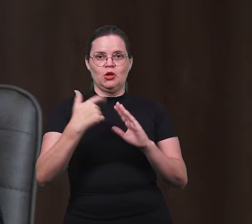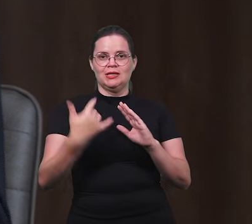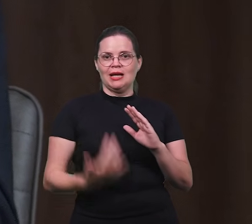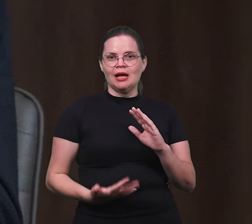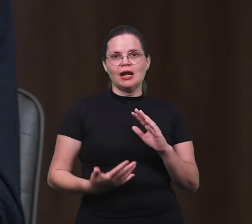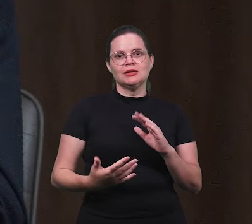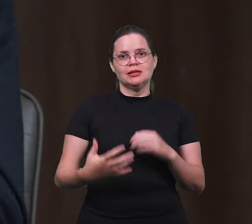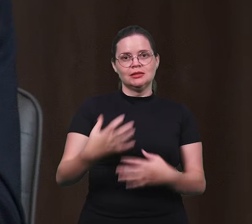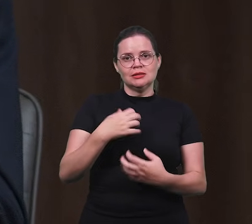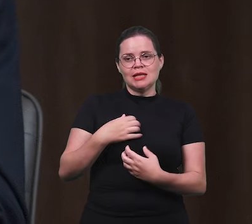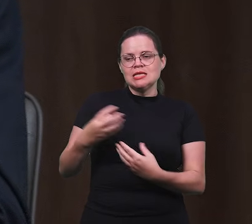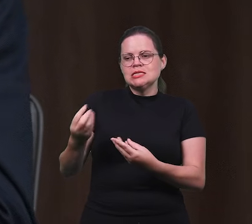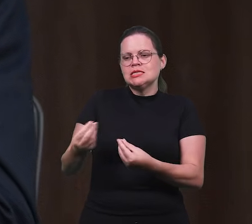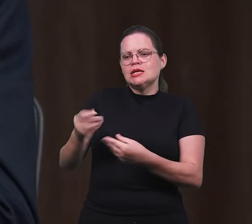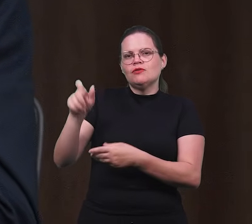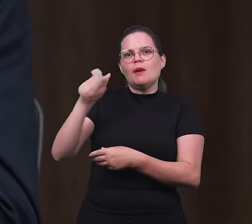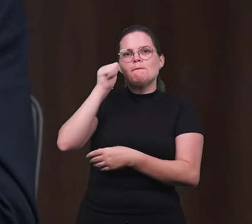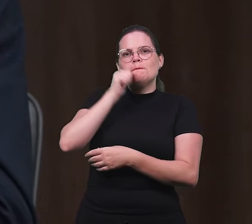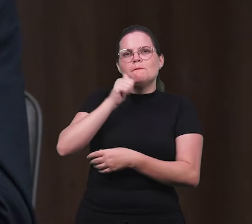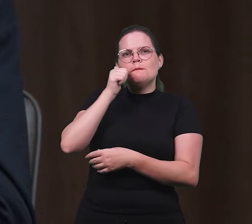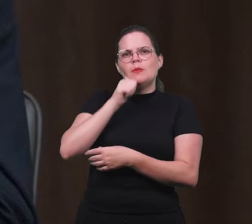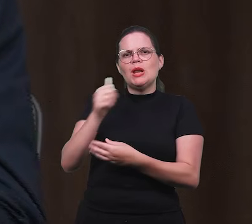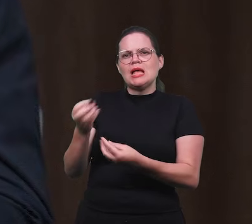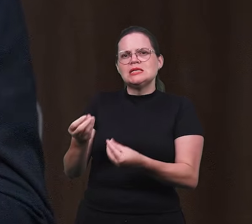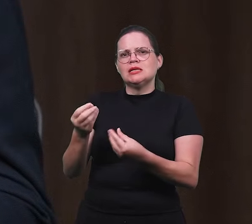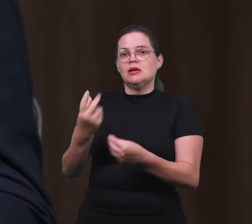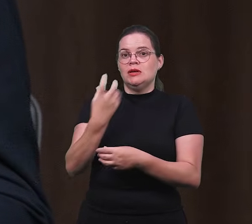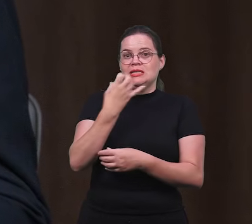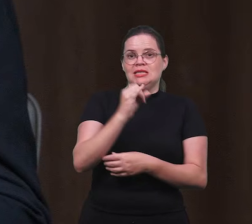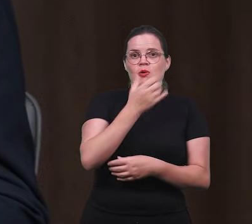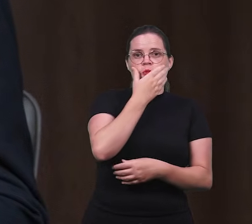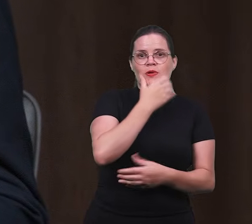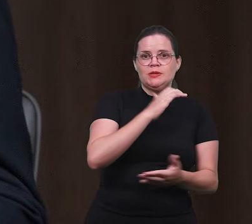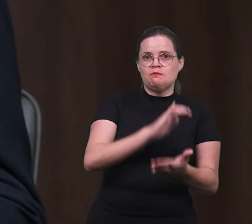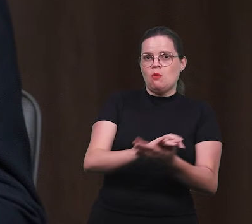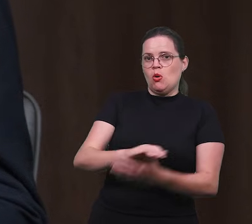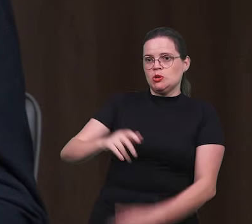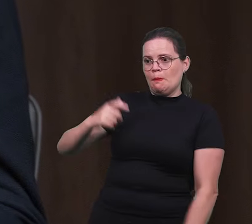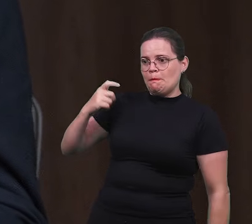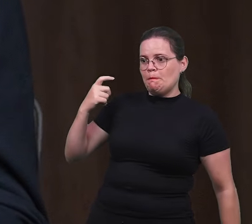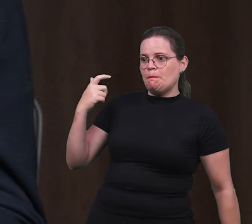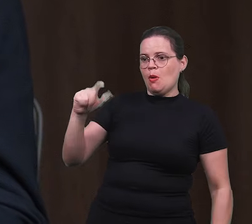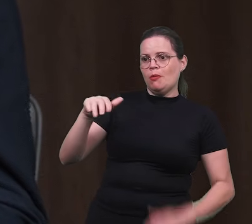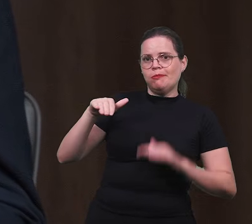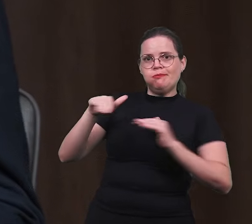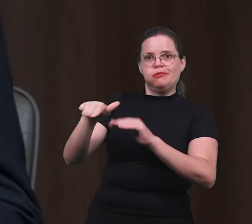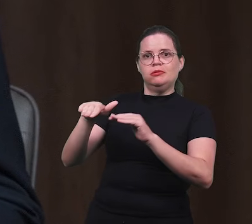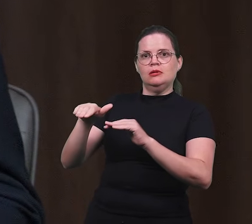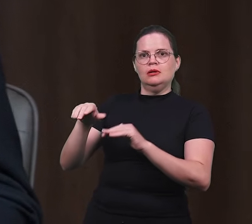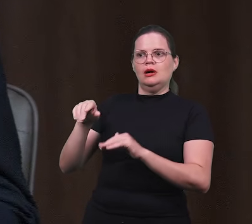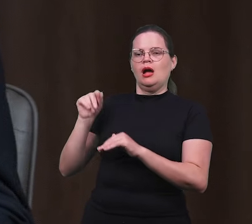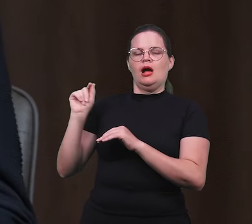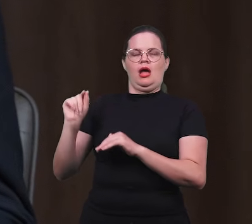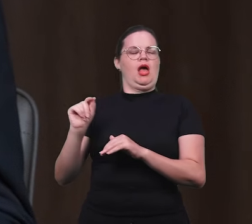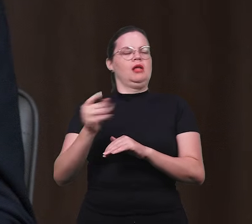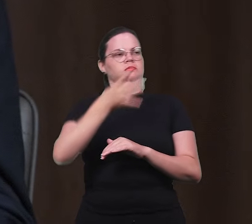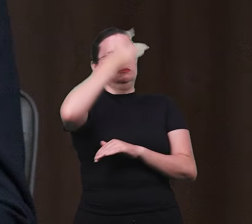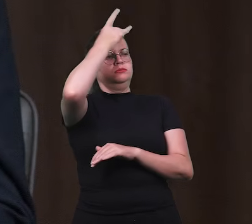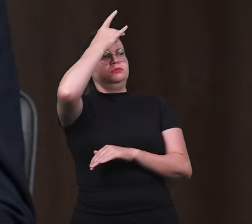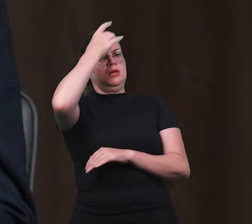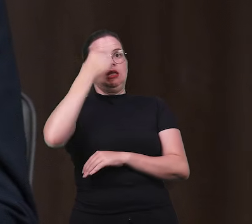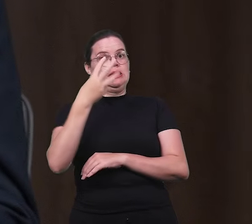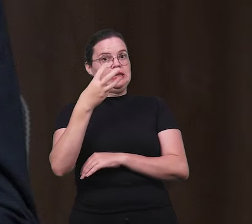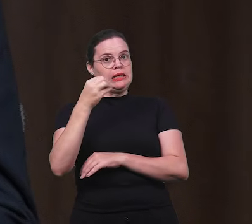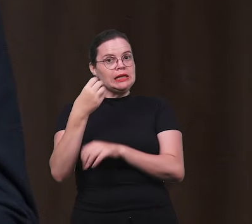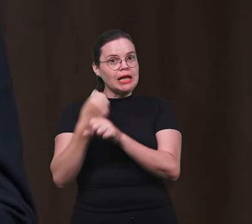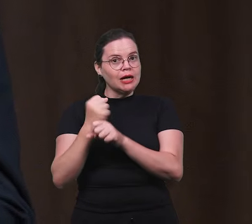características bem distintas. Ela é muito sensível. Uma palavra mal falada, daqui a 30 anos está lembrando aquela palavra. Elas